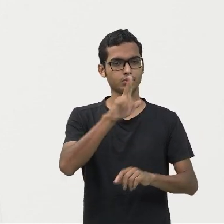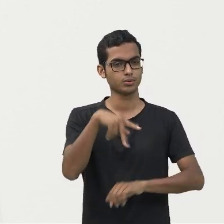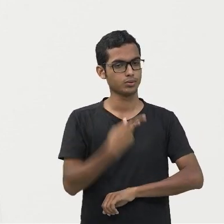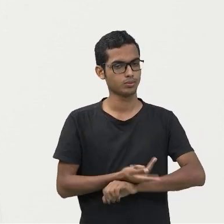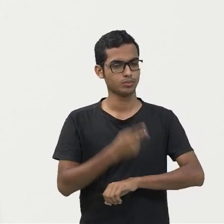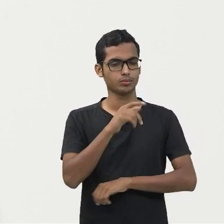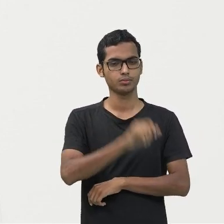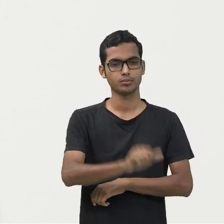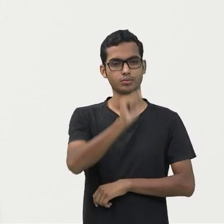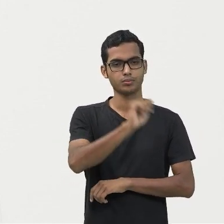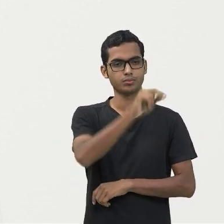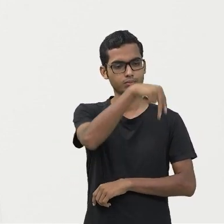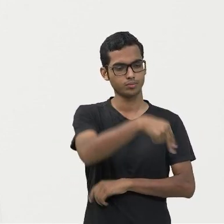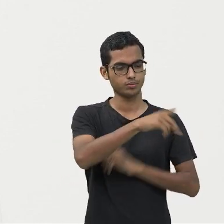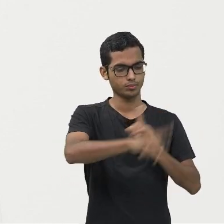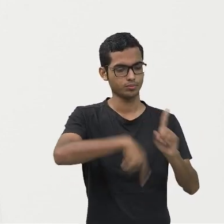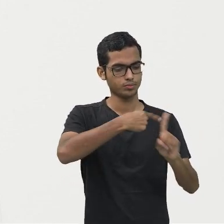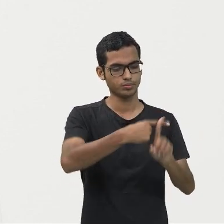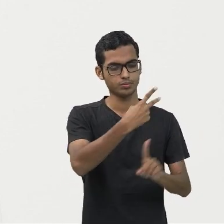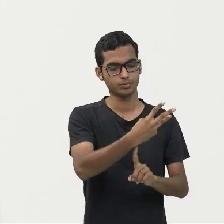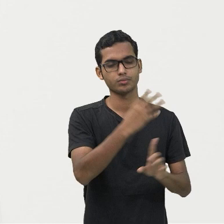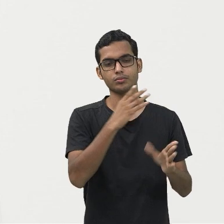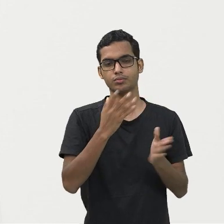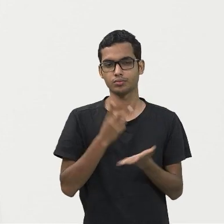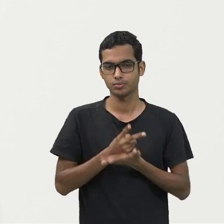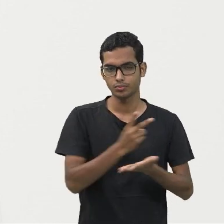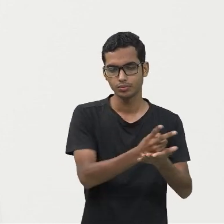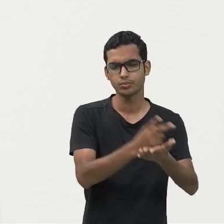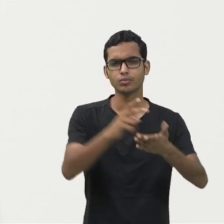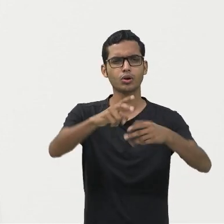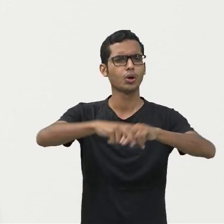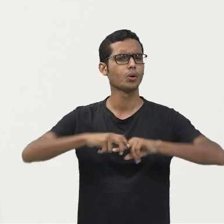assim por diante, pessoal. Por quê? Porque ela